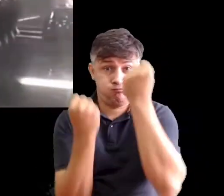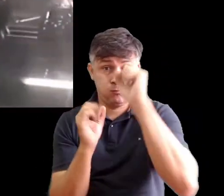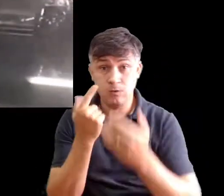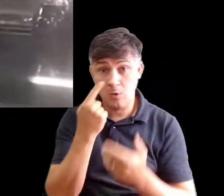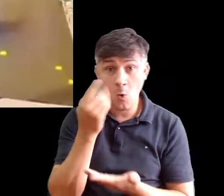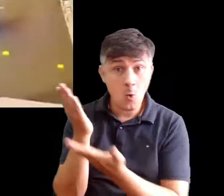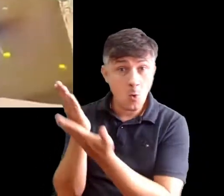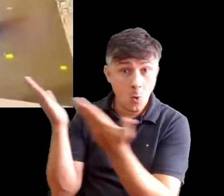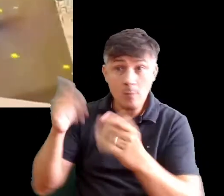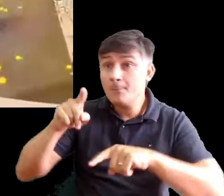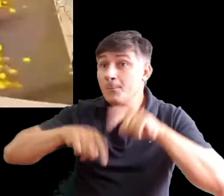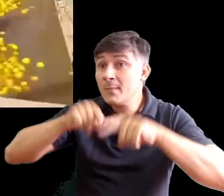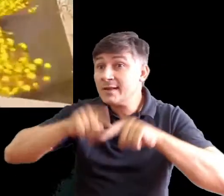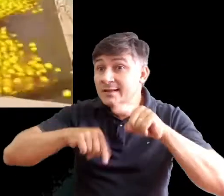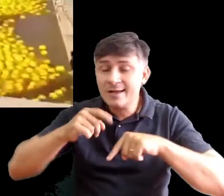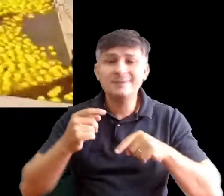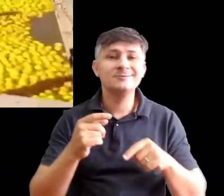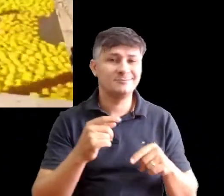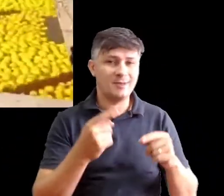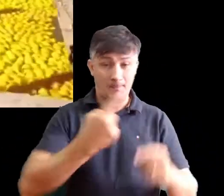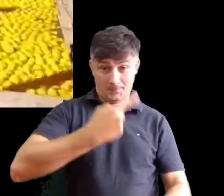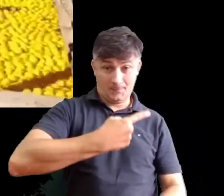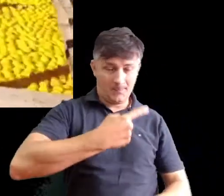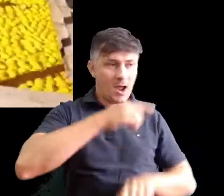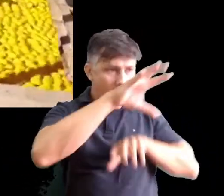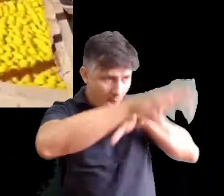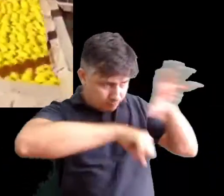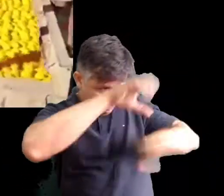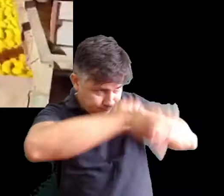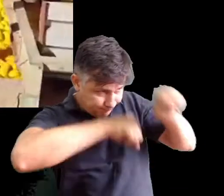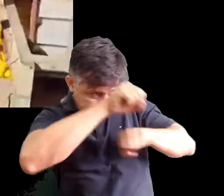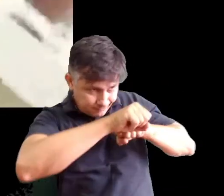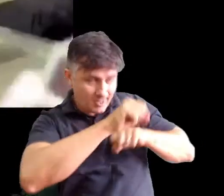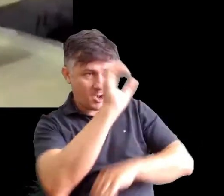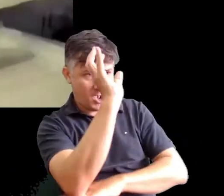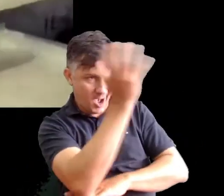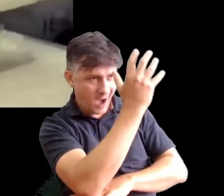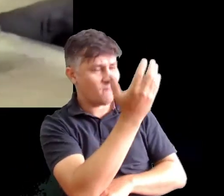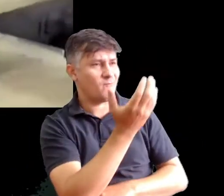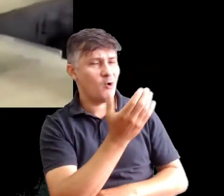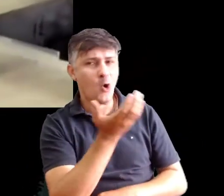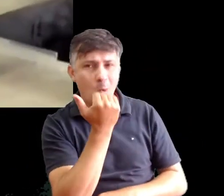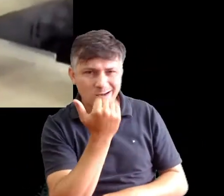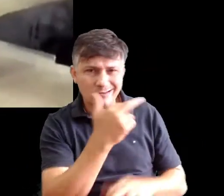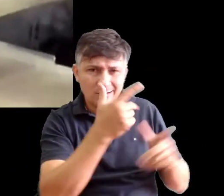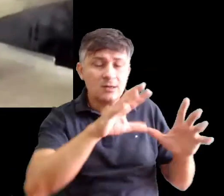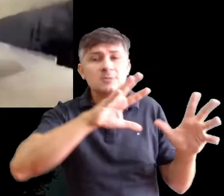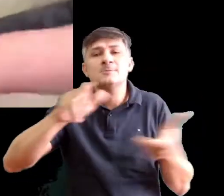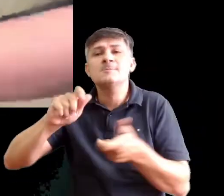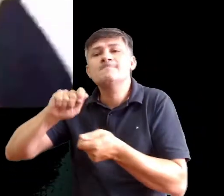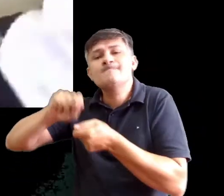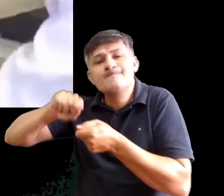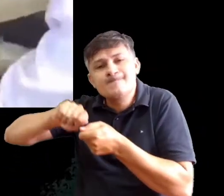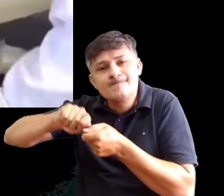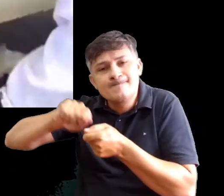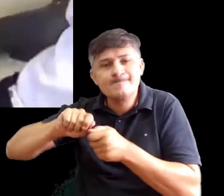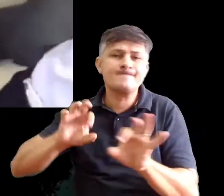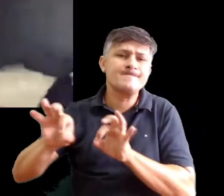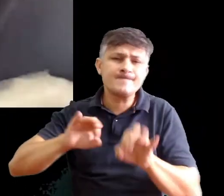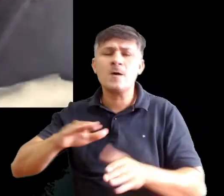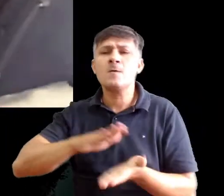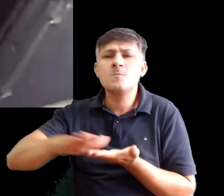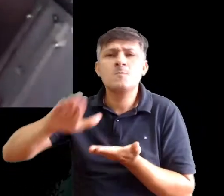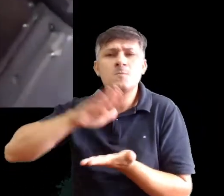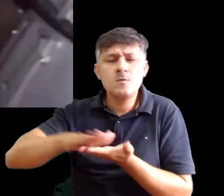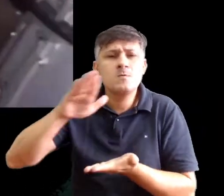setor, a matéria-prima obtida no setor primário é transformada e utilizada para a fabricação de diversos produtos.